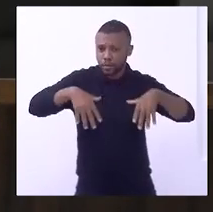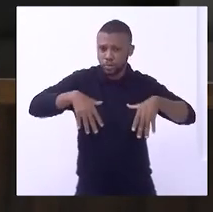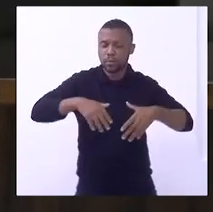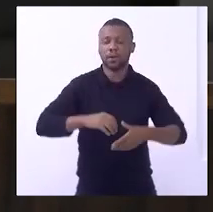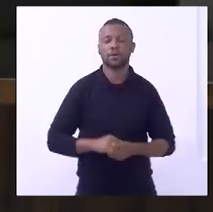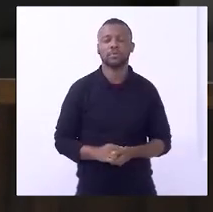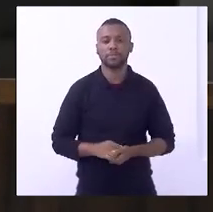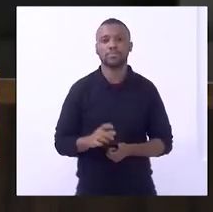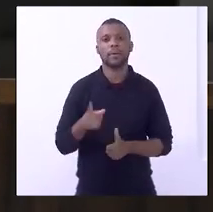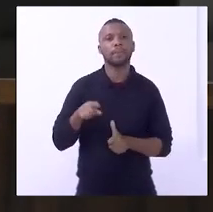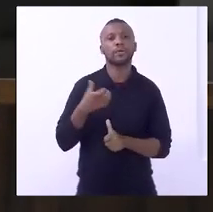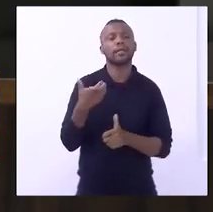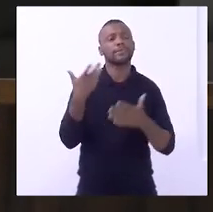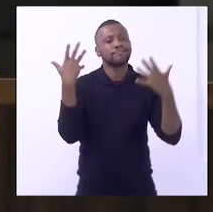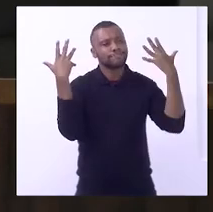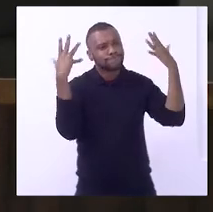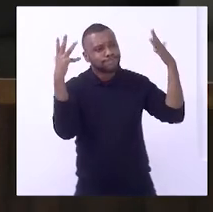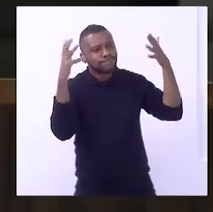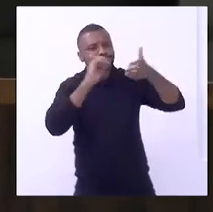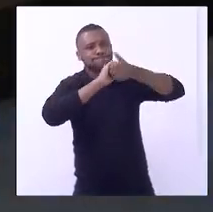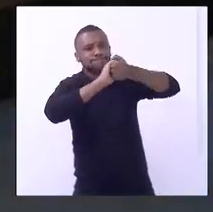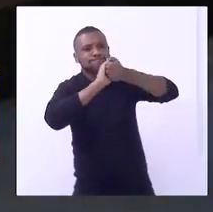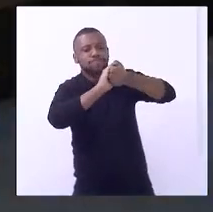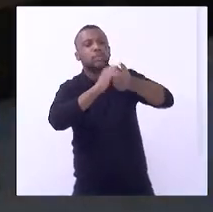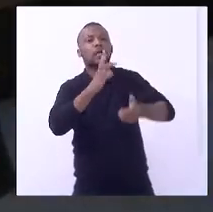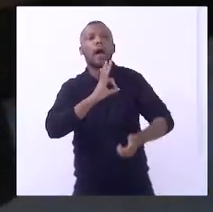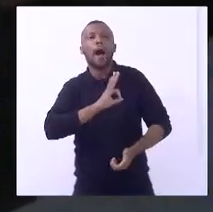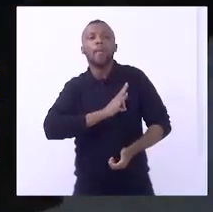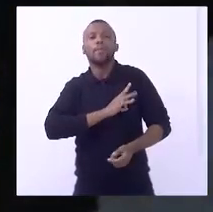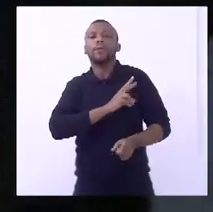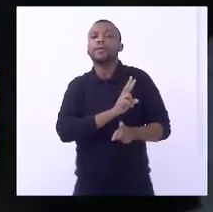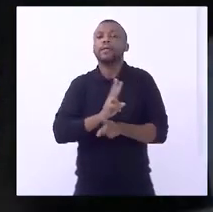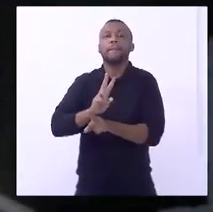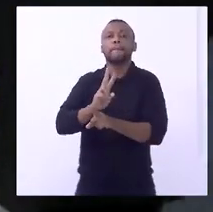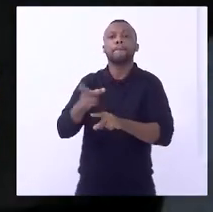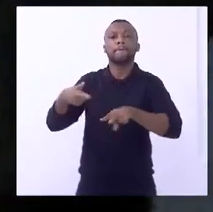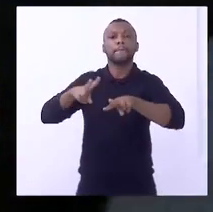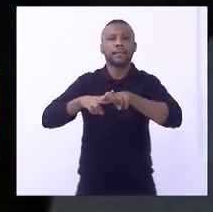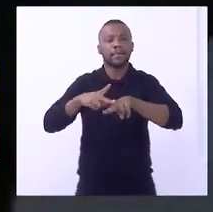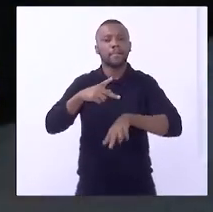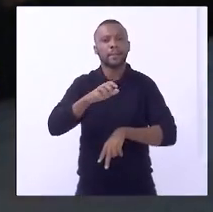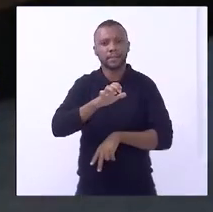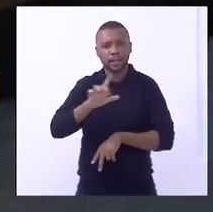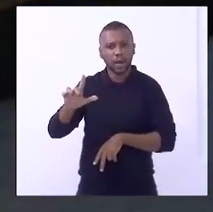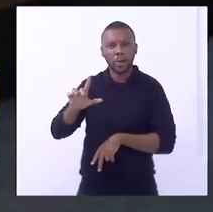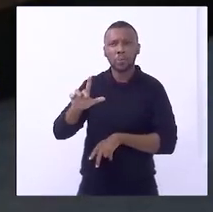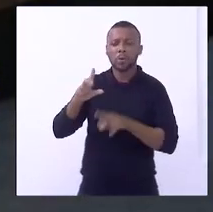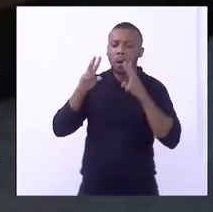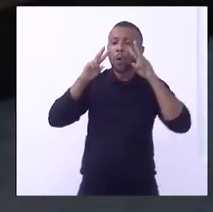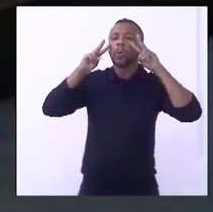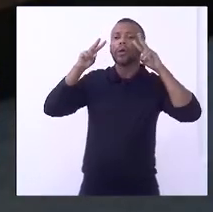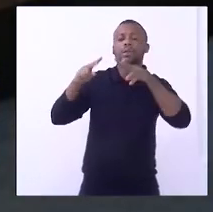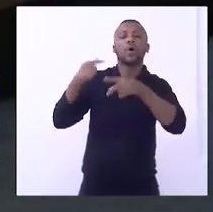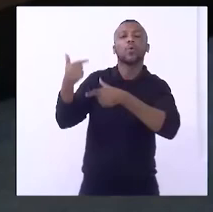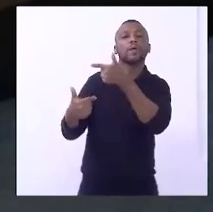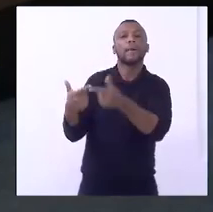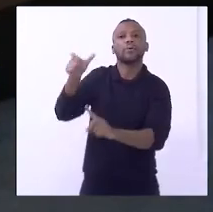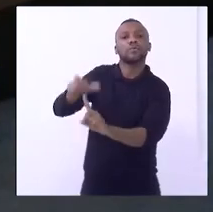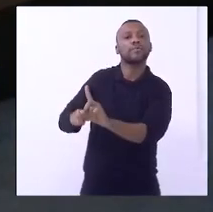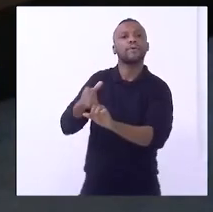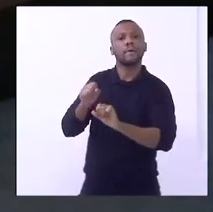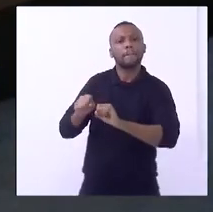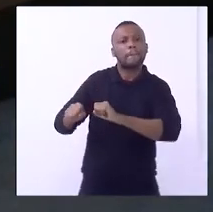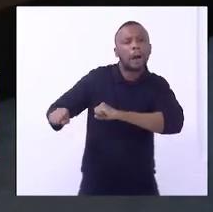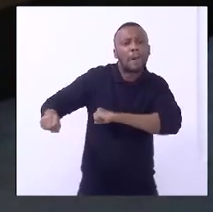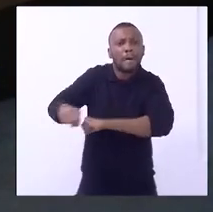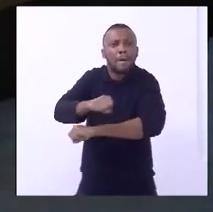Presidente, primeiro saudar toda a Polícia Penal. Reconhecer aqui o grande trabalho do deputado Charles Batista, que foi um grande guerreiro aí na defesa